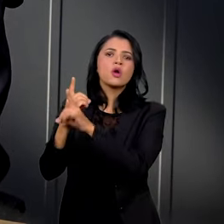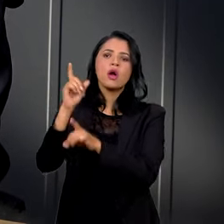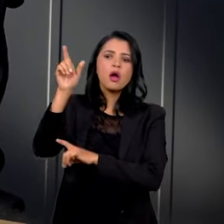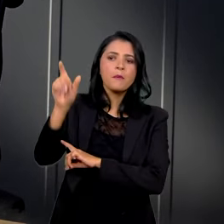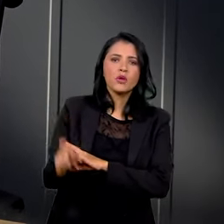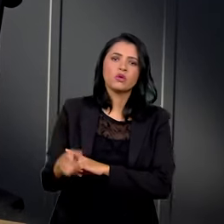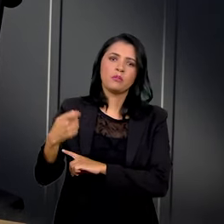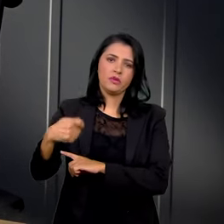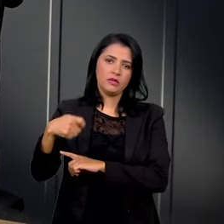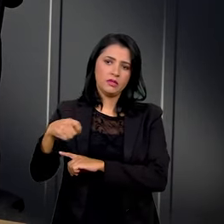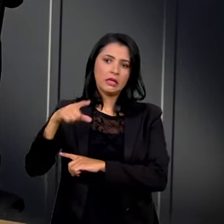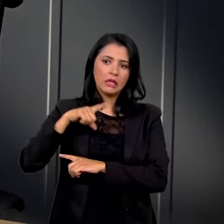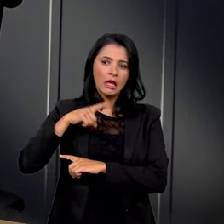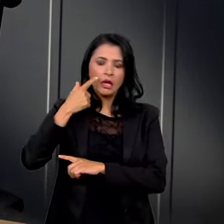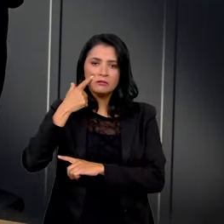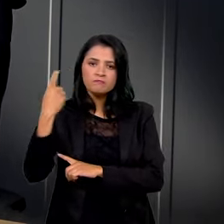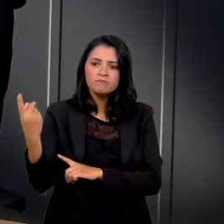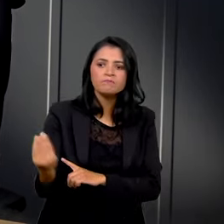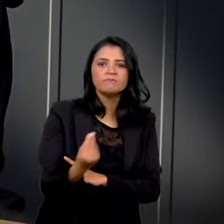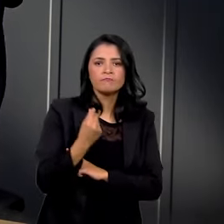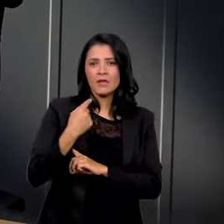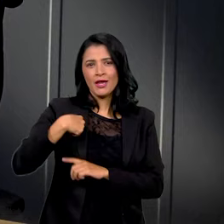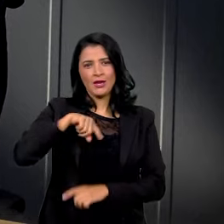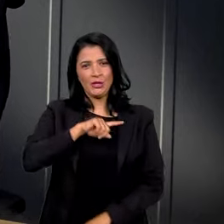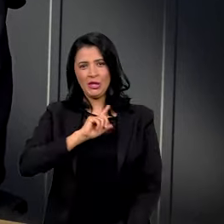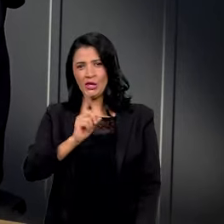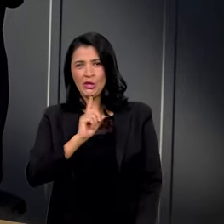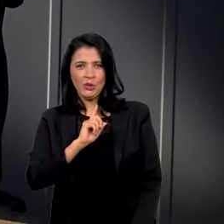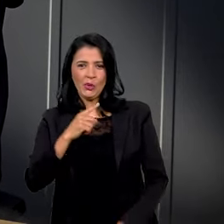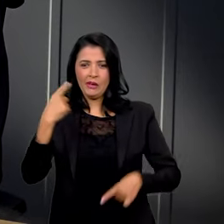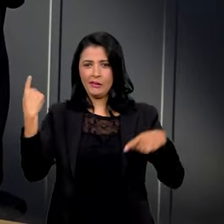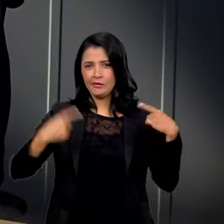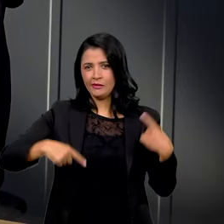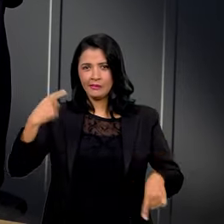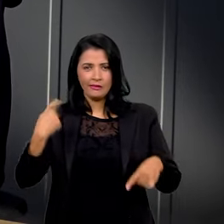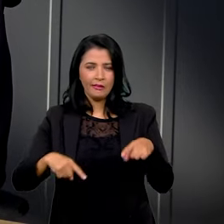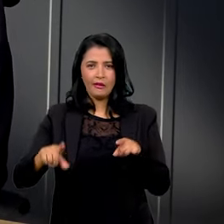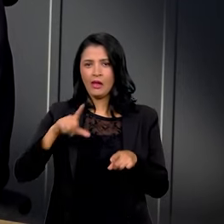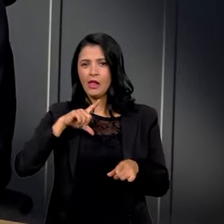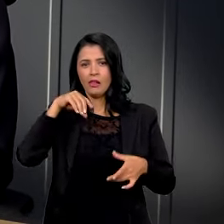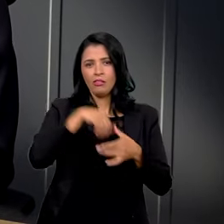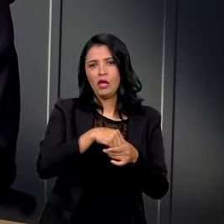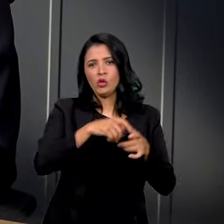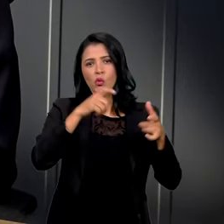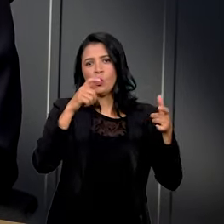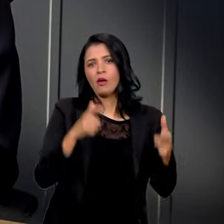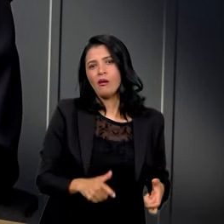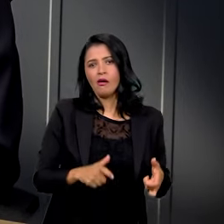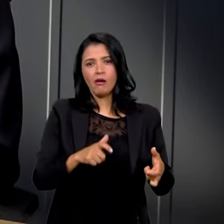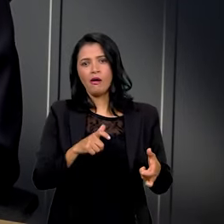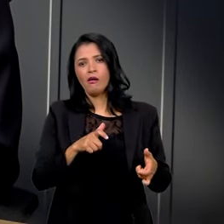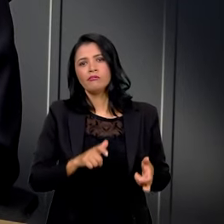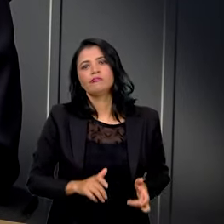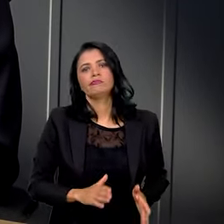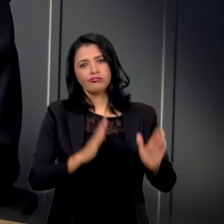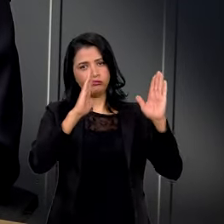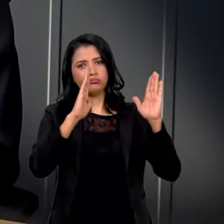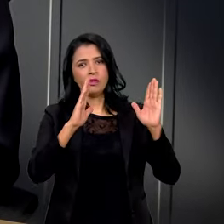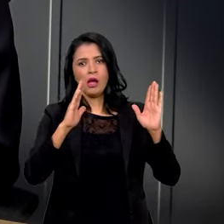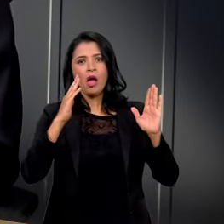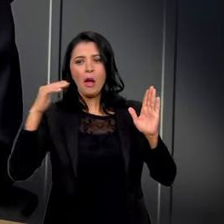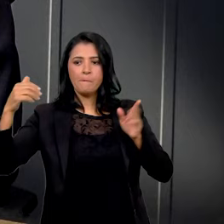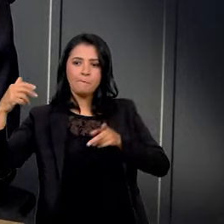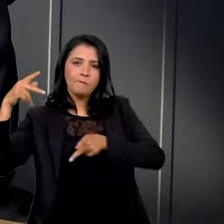crédito que a população é que vem que tenha até que vi a essa unidade esse equipamento né a gente tem essa buscativa que é justamente isso né se ser